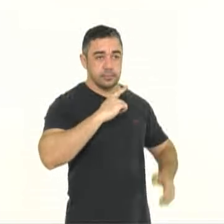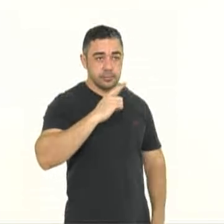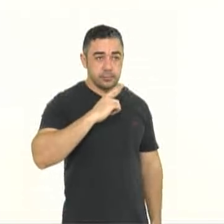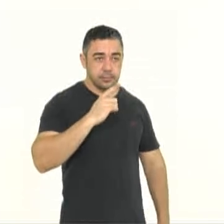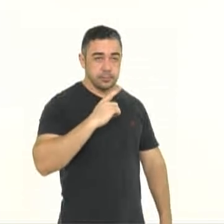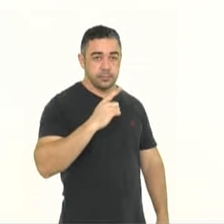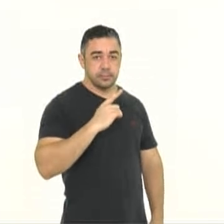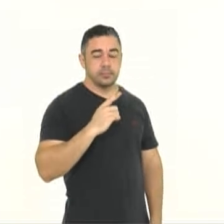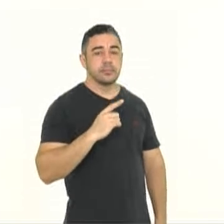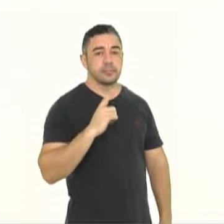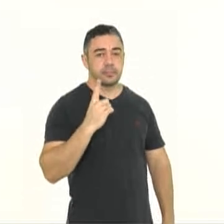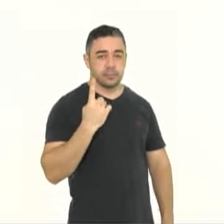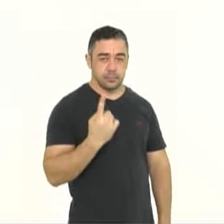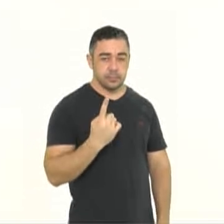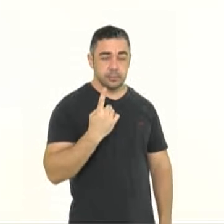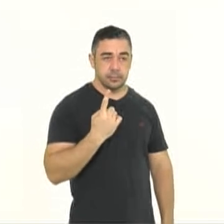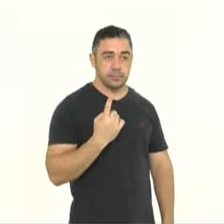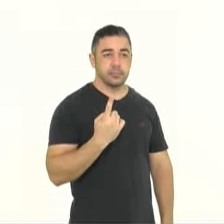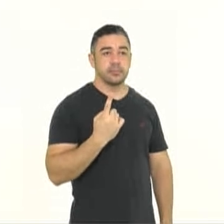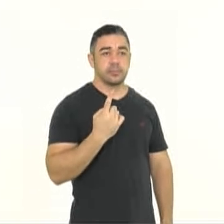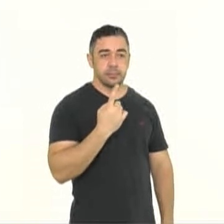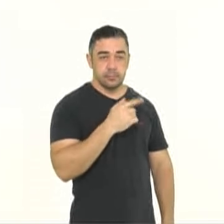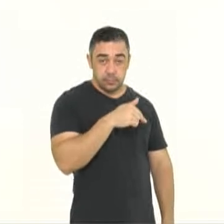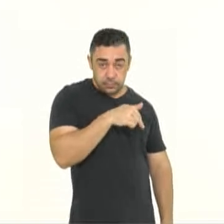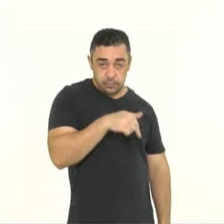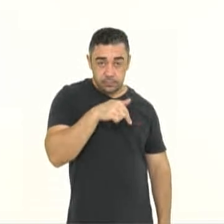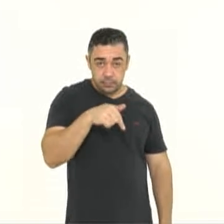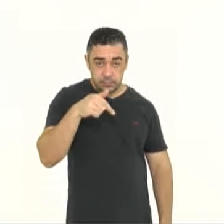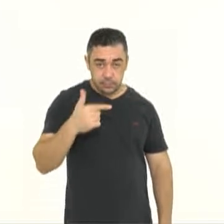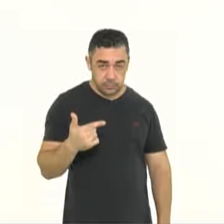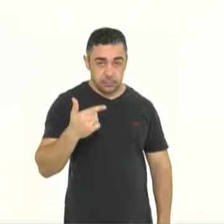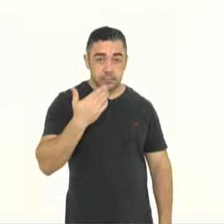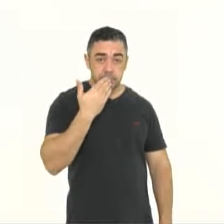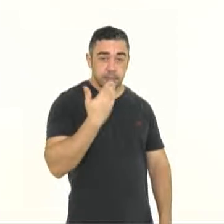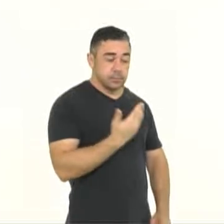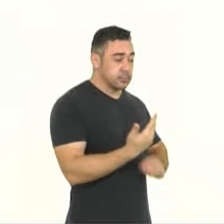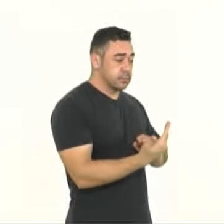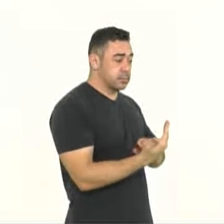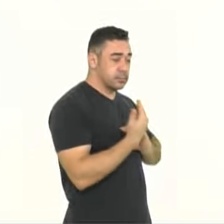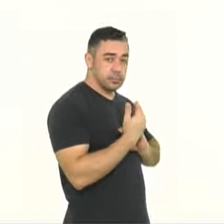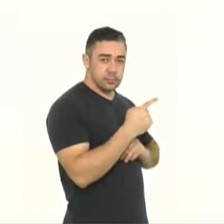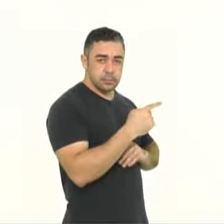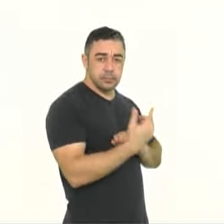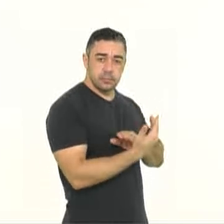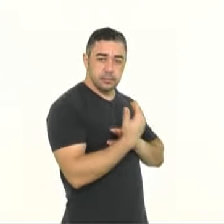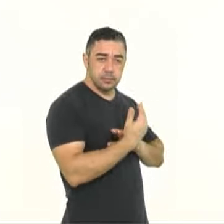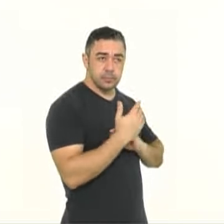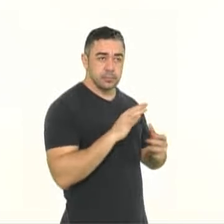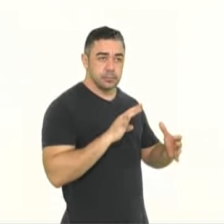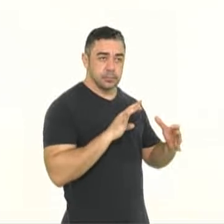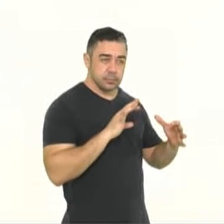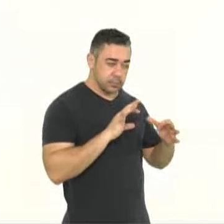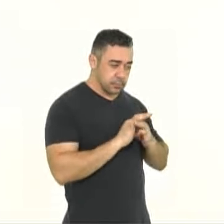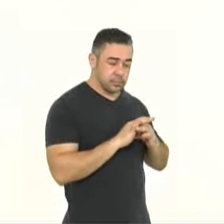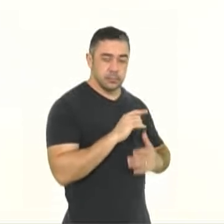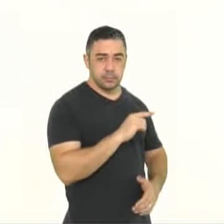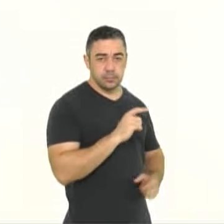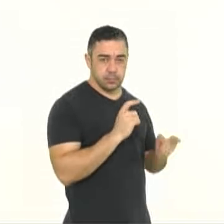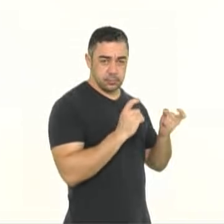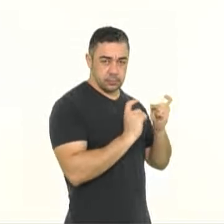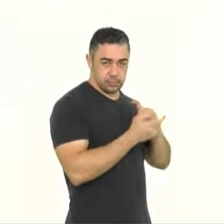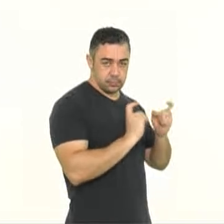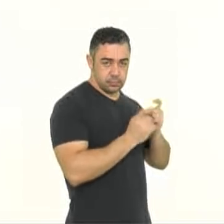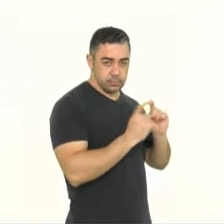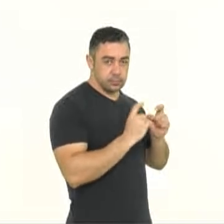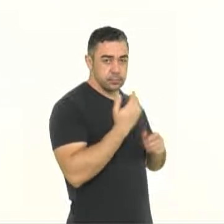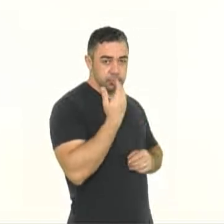em 672 e ele pede ajuda ao que ainda não é o imperador Carlos Magno. Dessa união, em uma reunião,